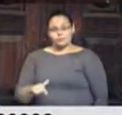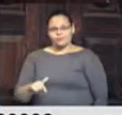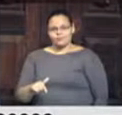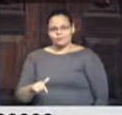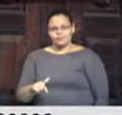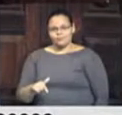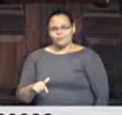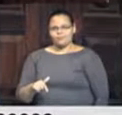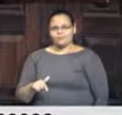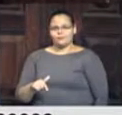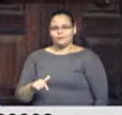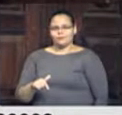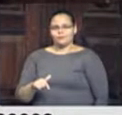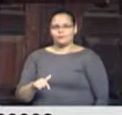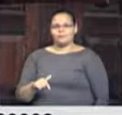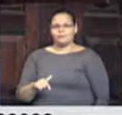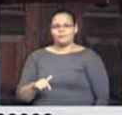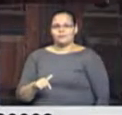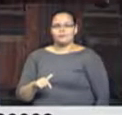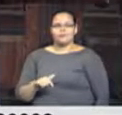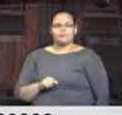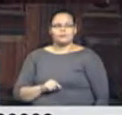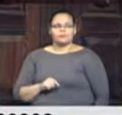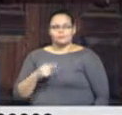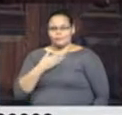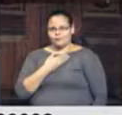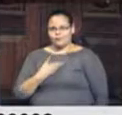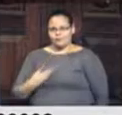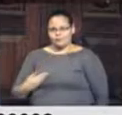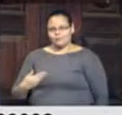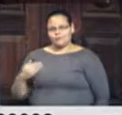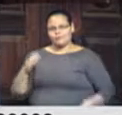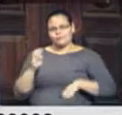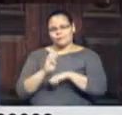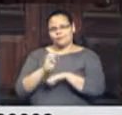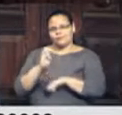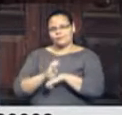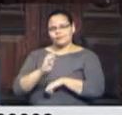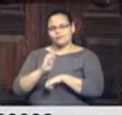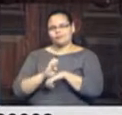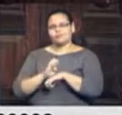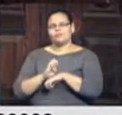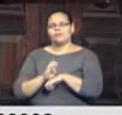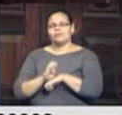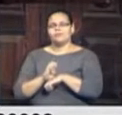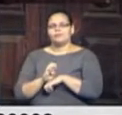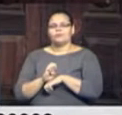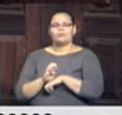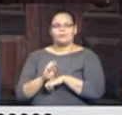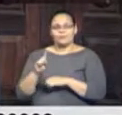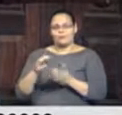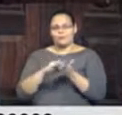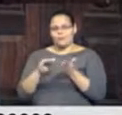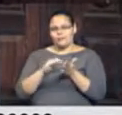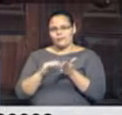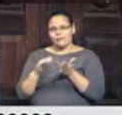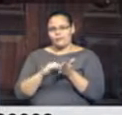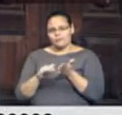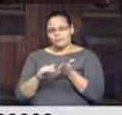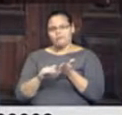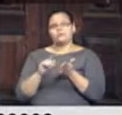Mais uma vez, o governo do Estado, através da Secretaria de